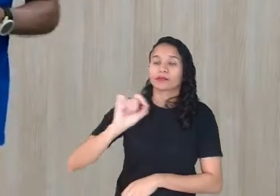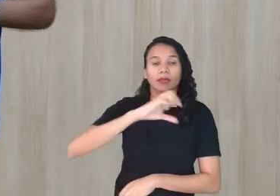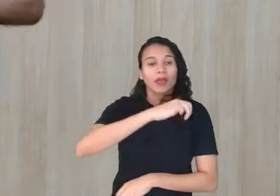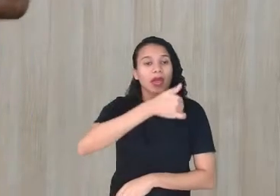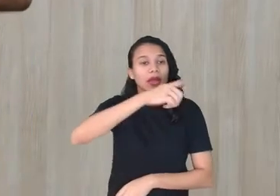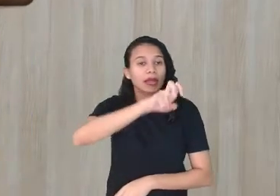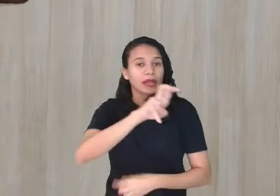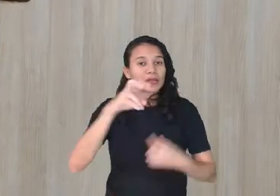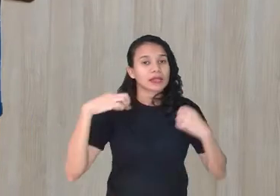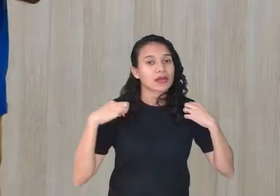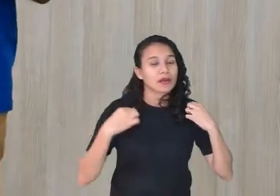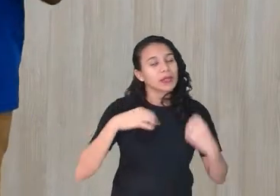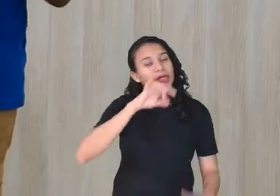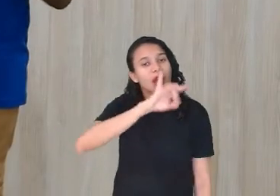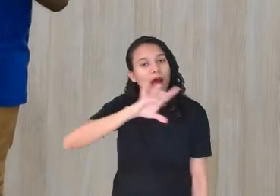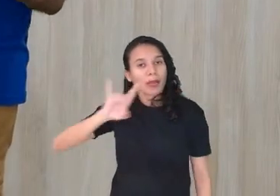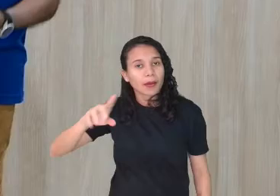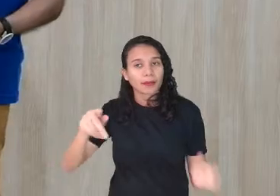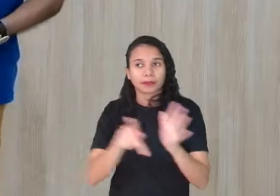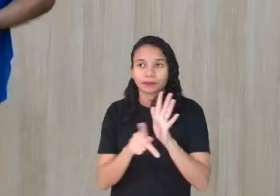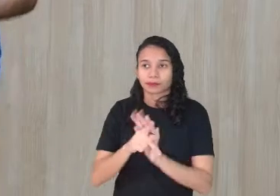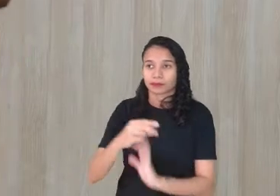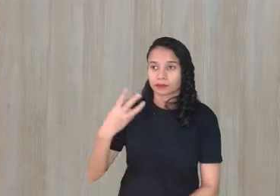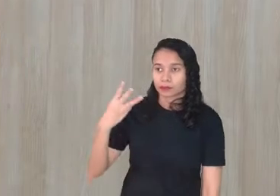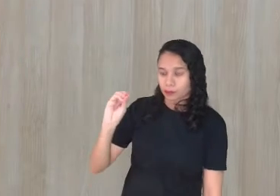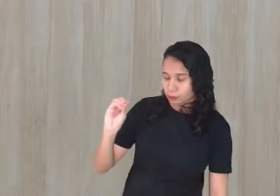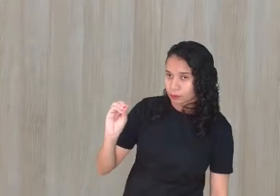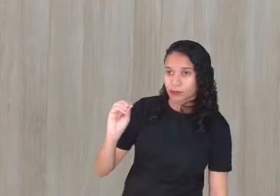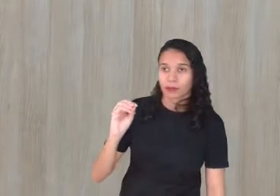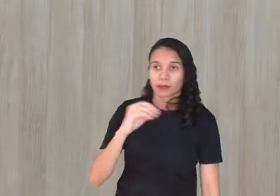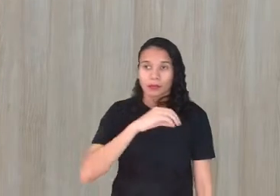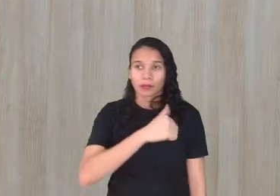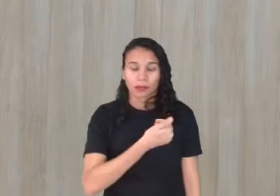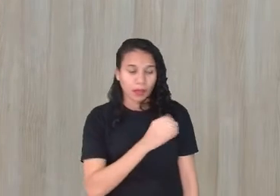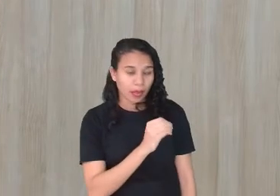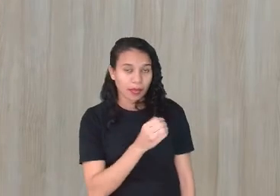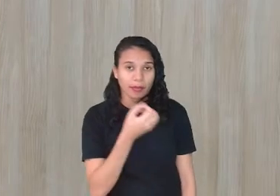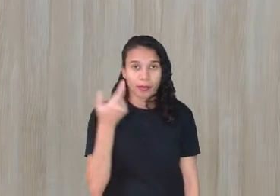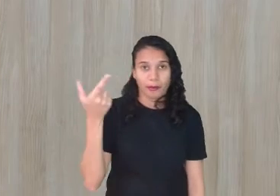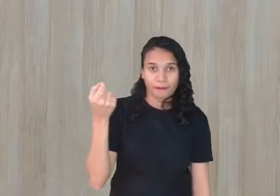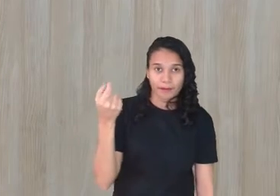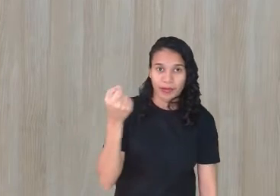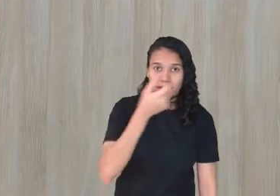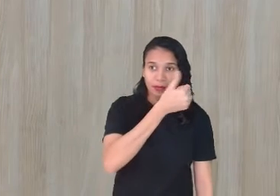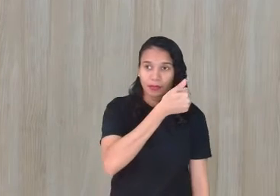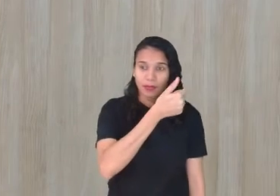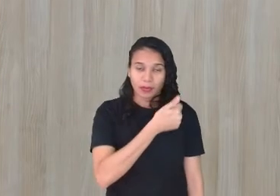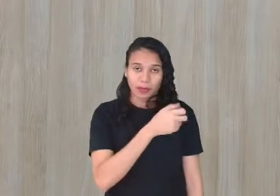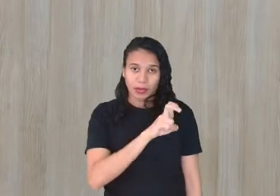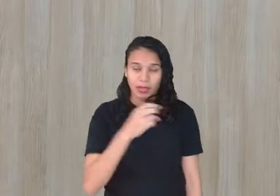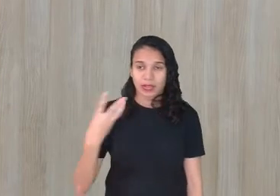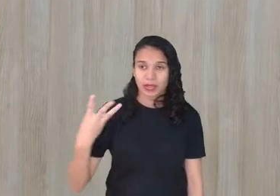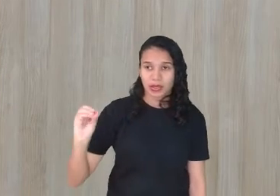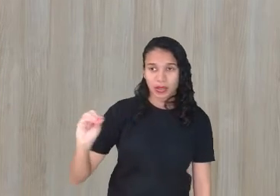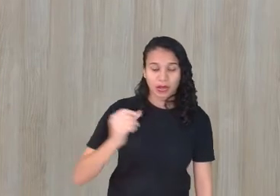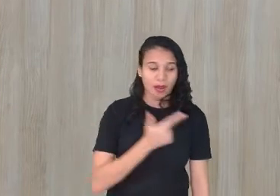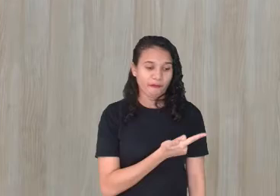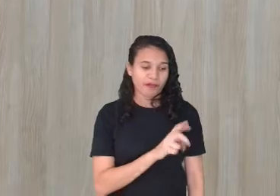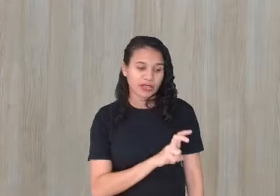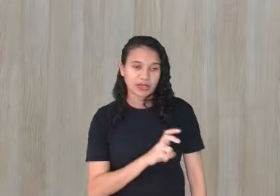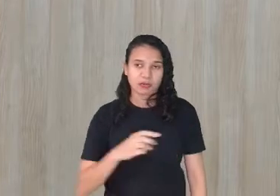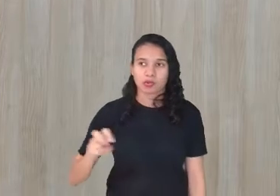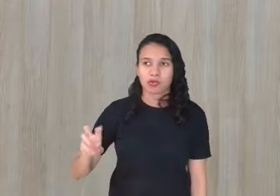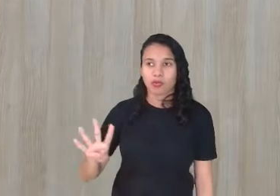15 camisas, cada uma custando a R$30. Tenho 10 a 20, ó, específico aqui. Tenho 15 a 30 e tenho 25